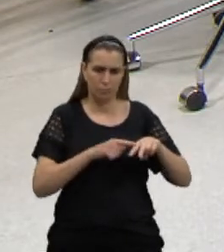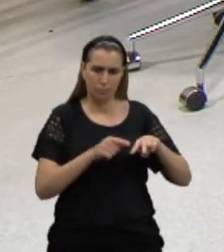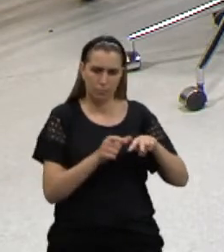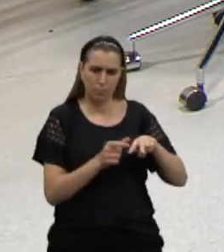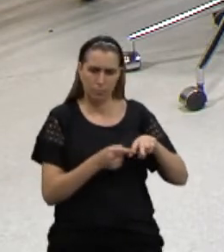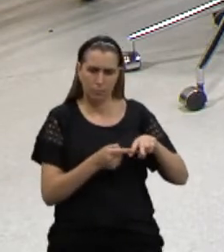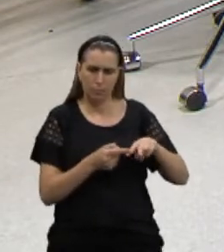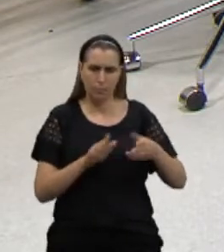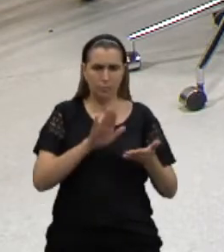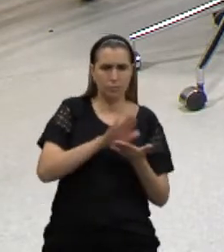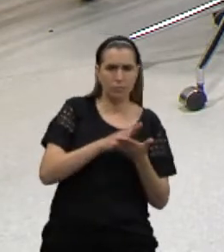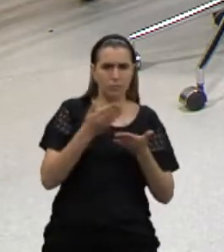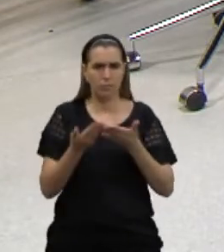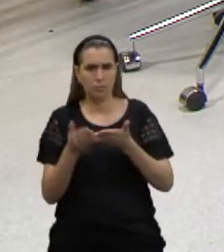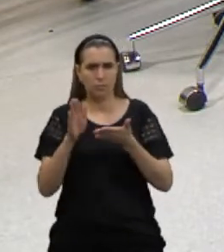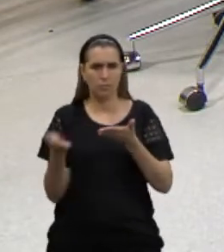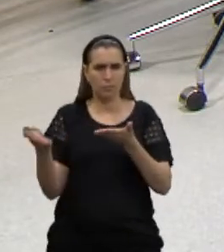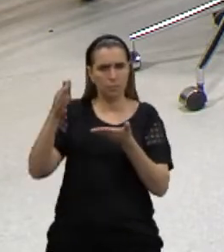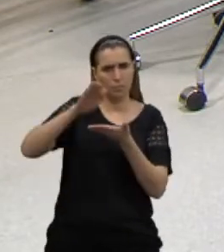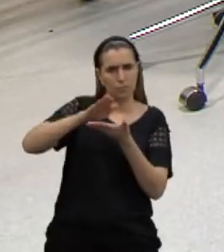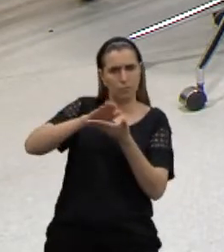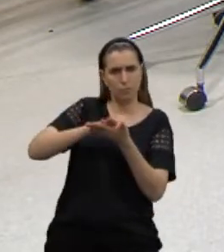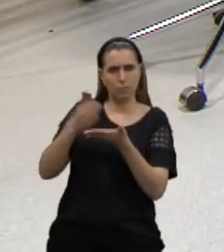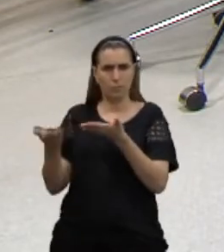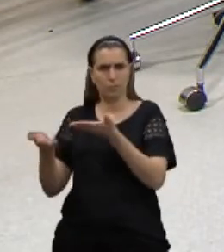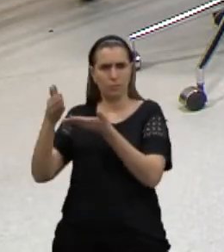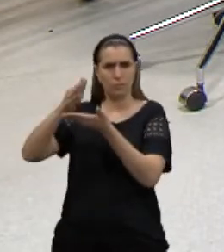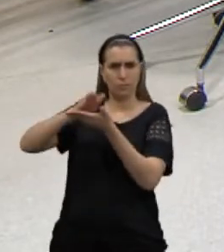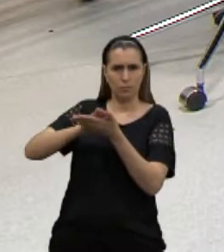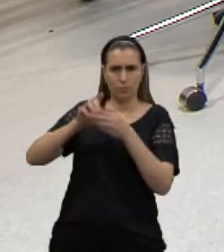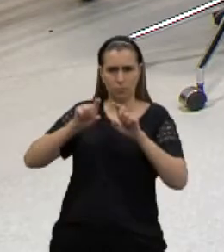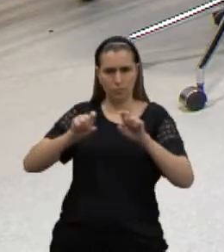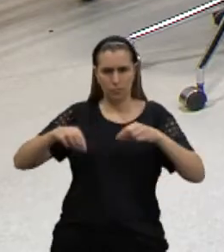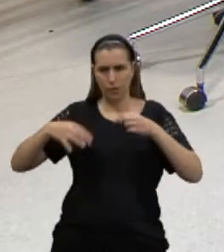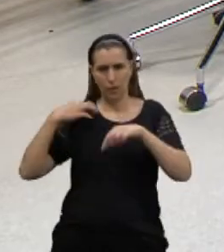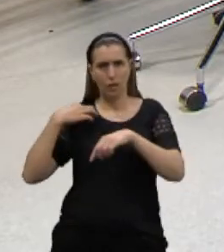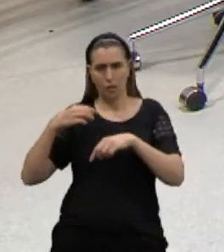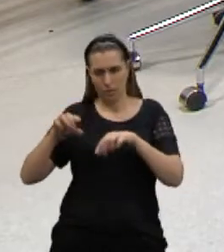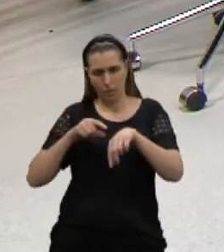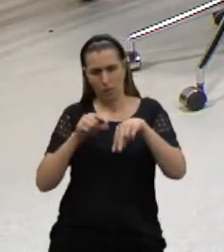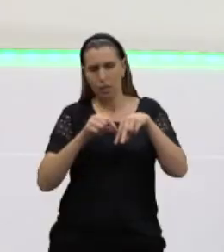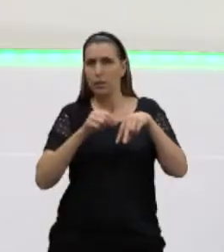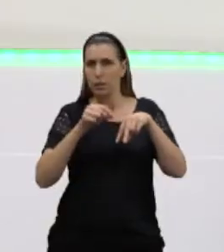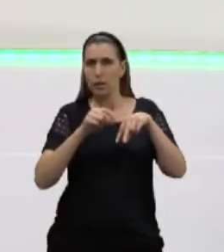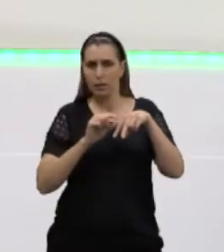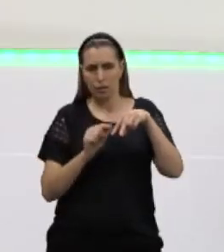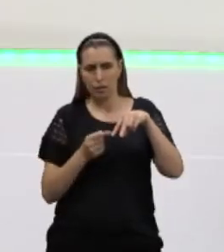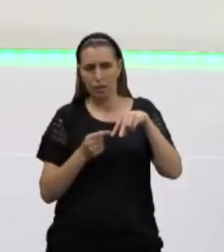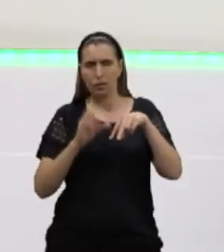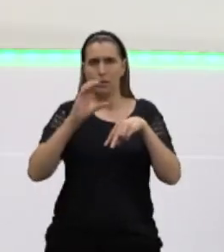tu dobrar a calça. Ali tu percebe, então, que há uma simetria nessa calça. Né?